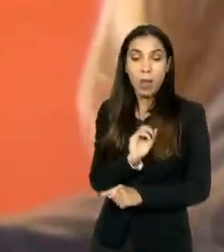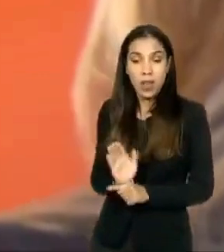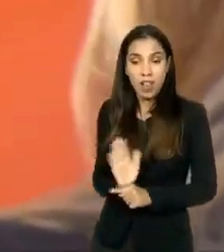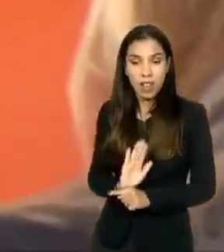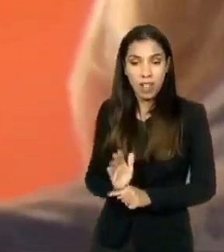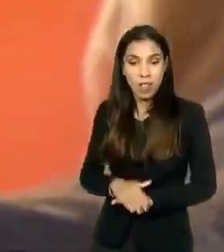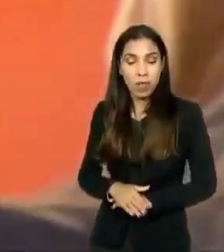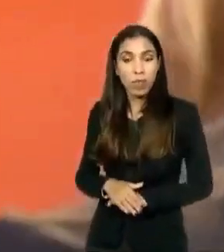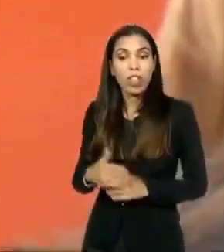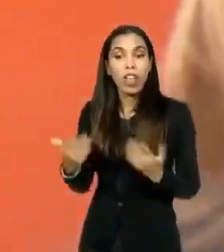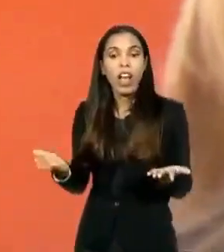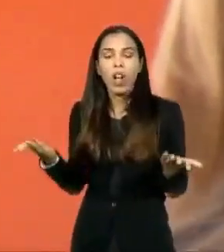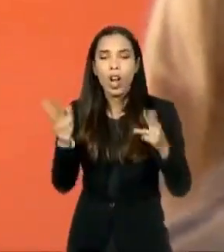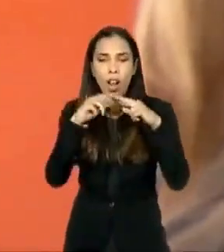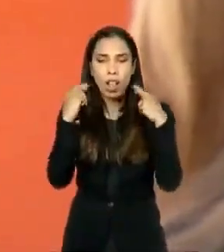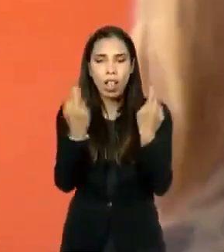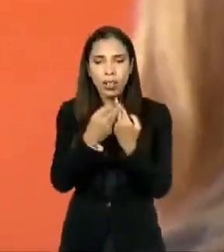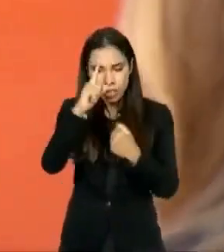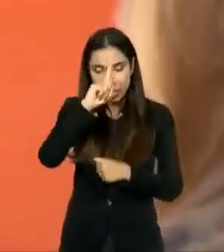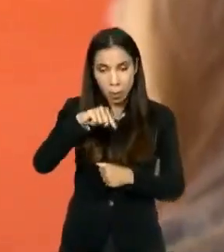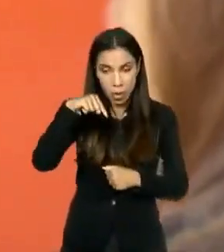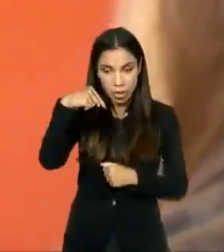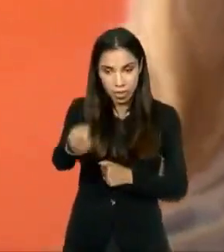o cardeal, agora, semana que vem.